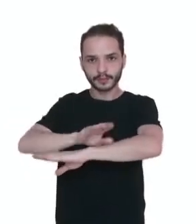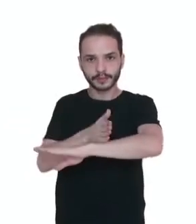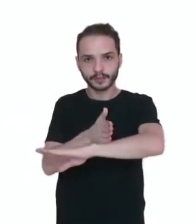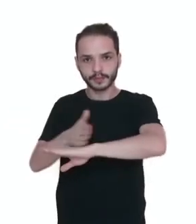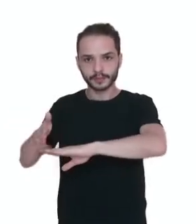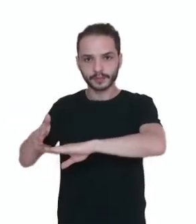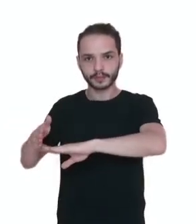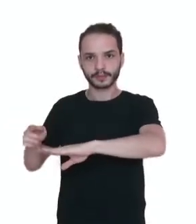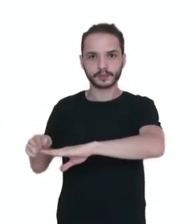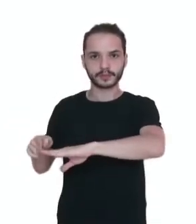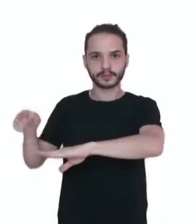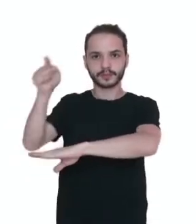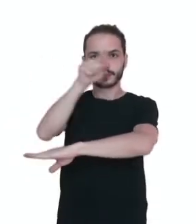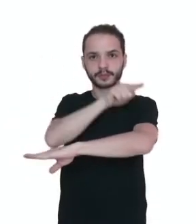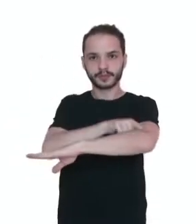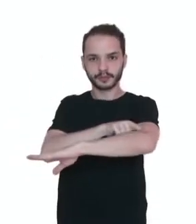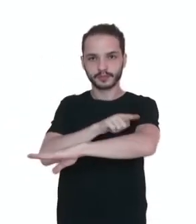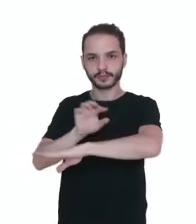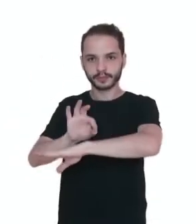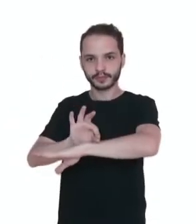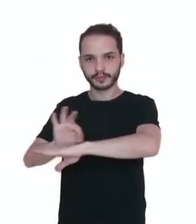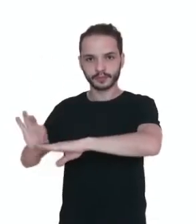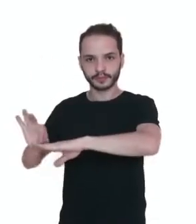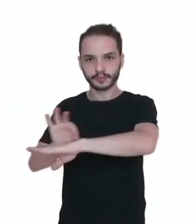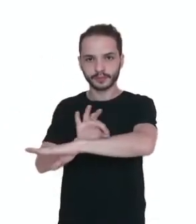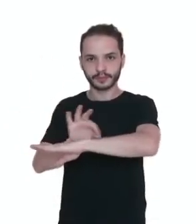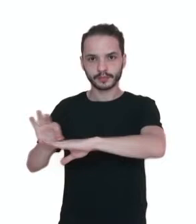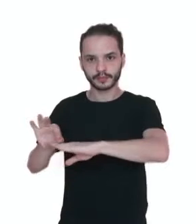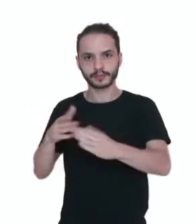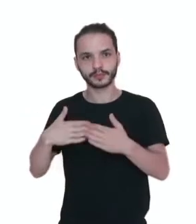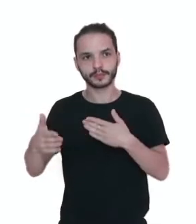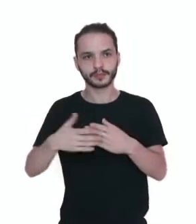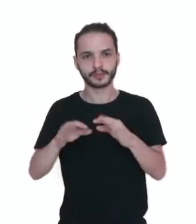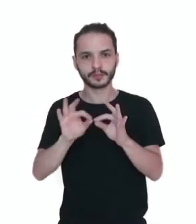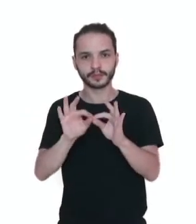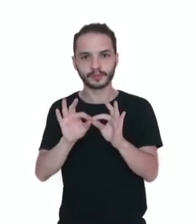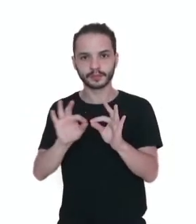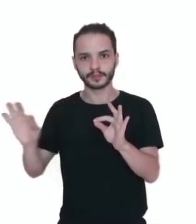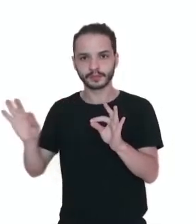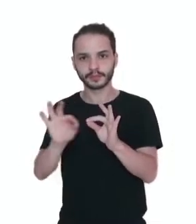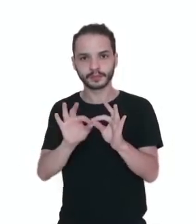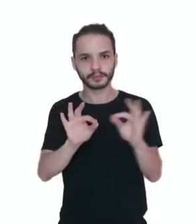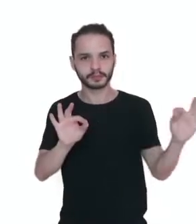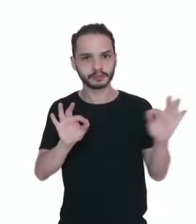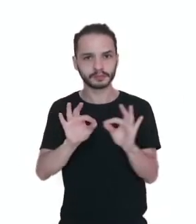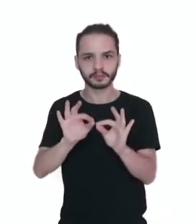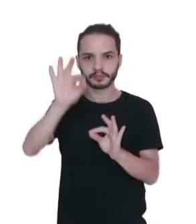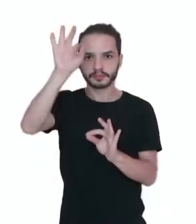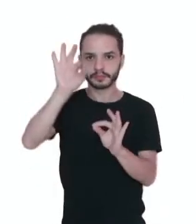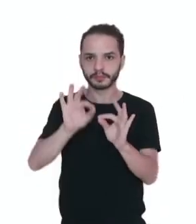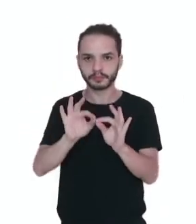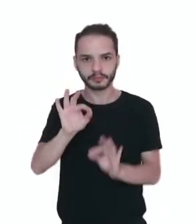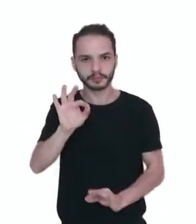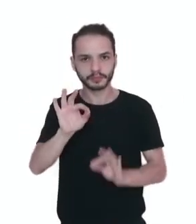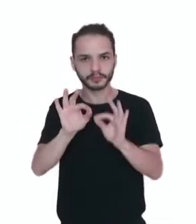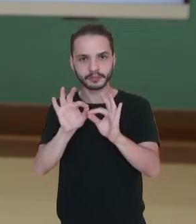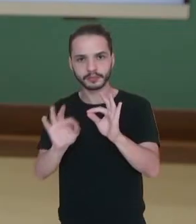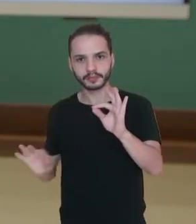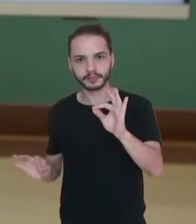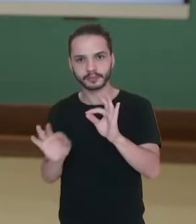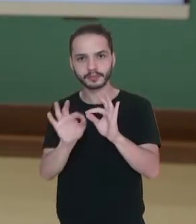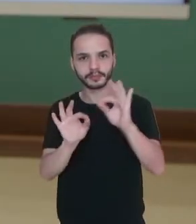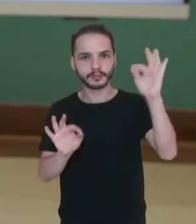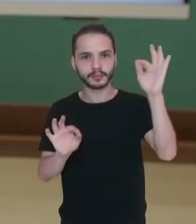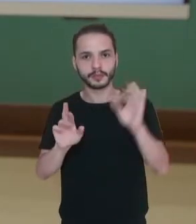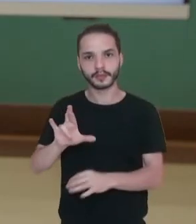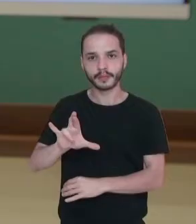Então aqui eu tenho o centro, então qualquer segmento que eu faça aqui, ele vai ser o